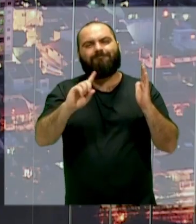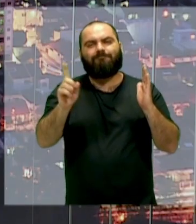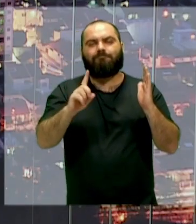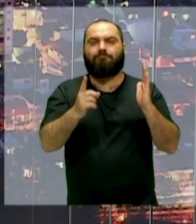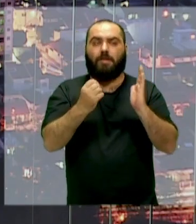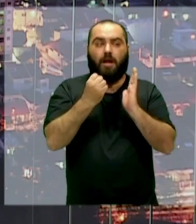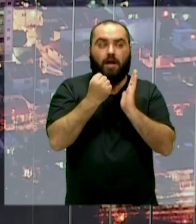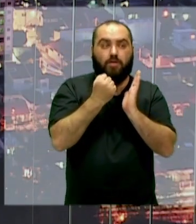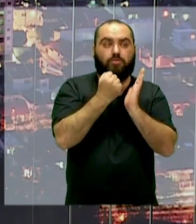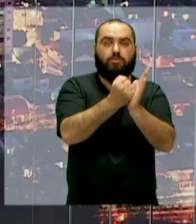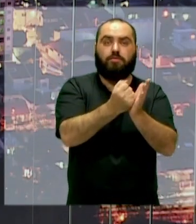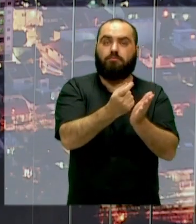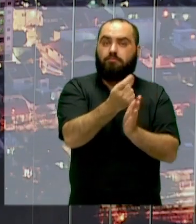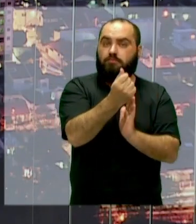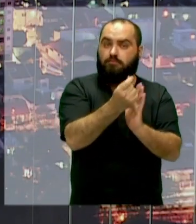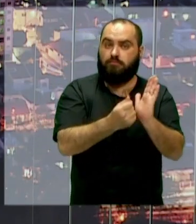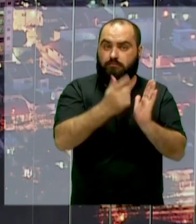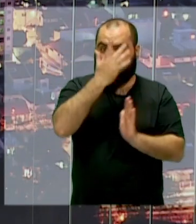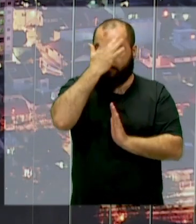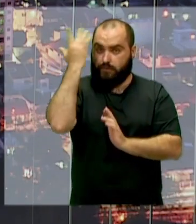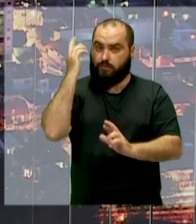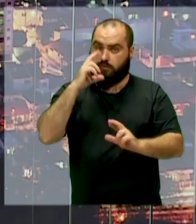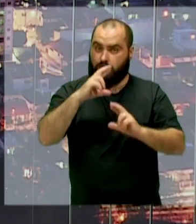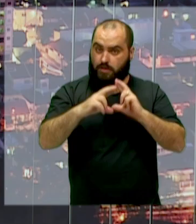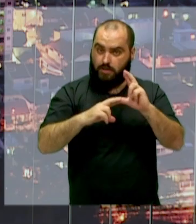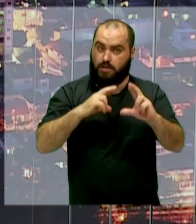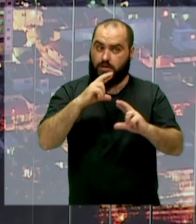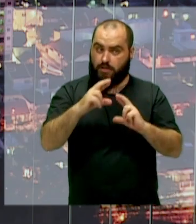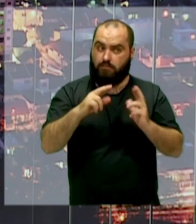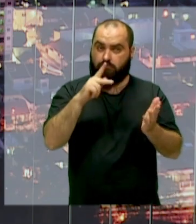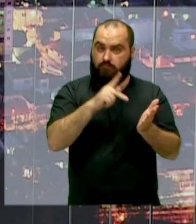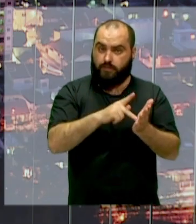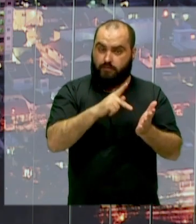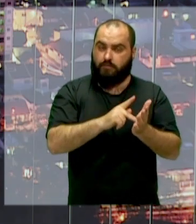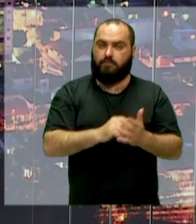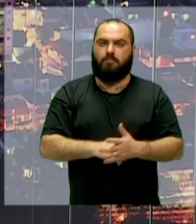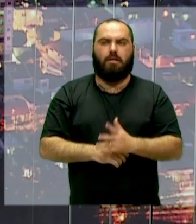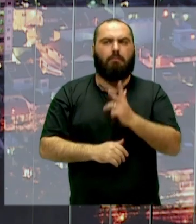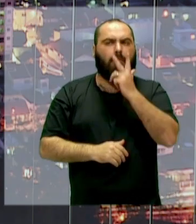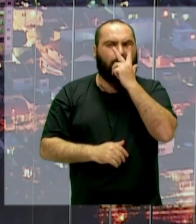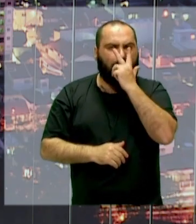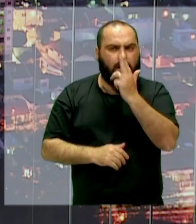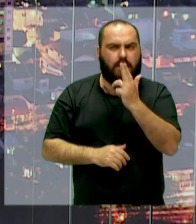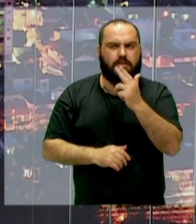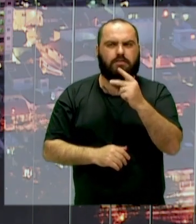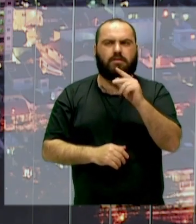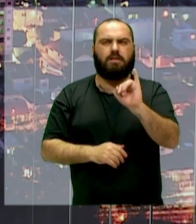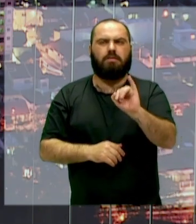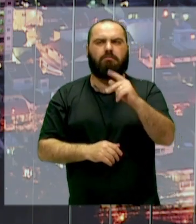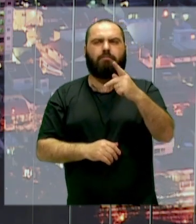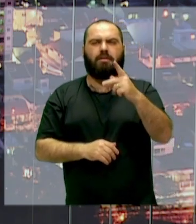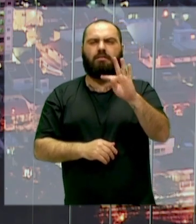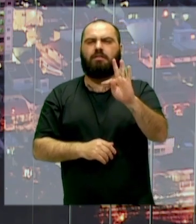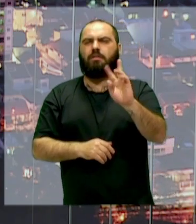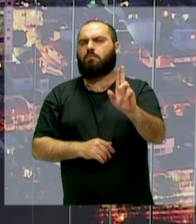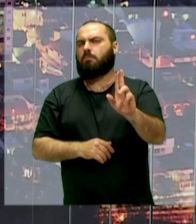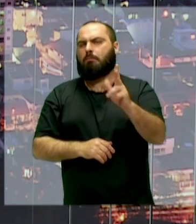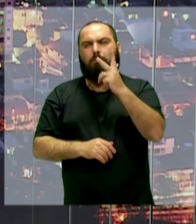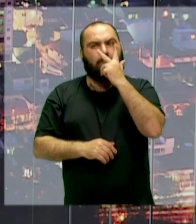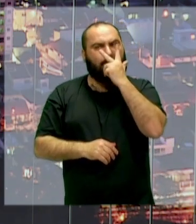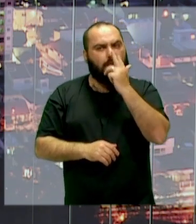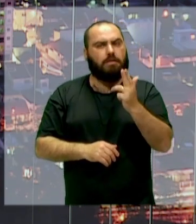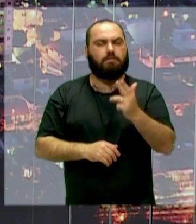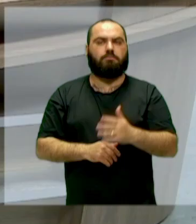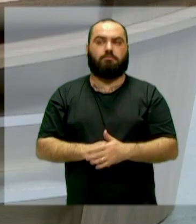financeiro pras pessoas reciclarem tá que existia acho que se eu não me engano era no IPTU era um desconto no IPTU alguma coisa assim